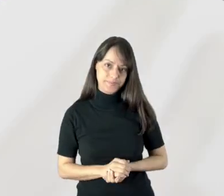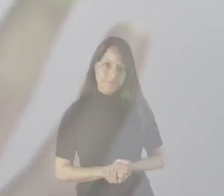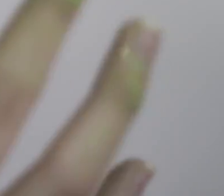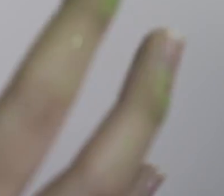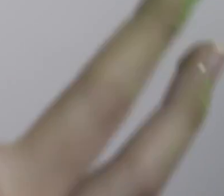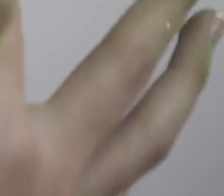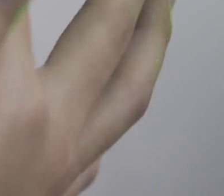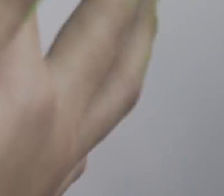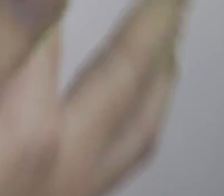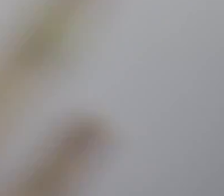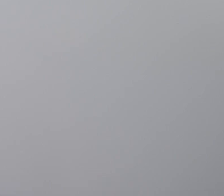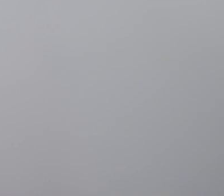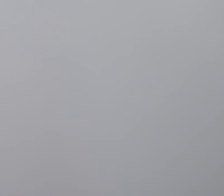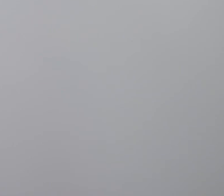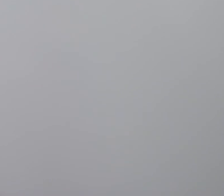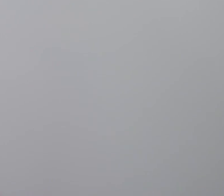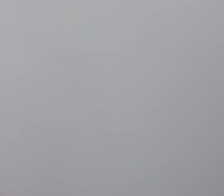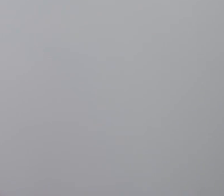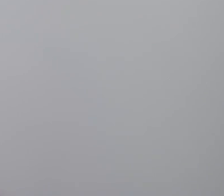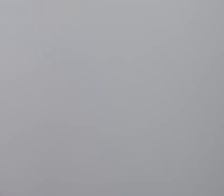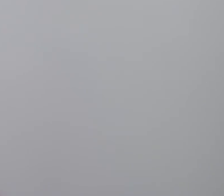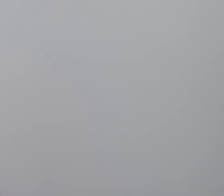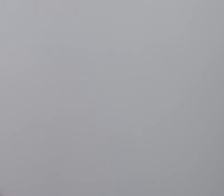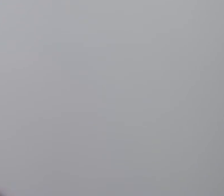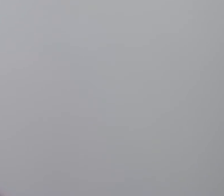ditos. Criança sendo maquiada.